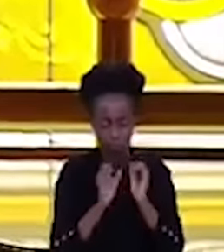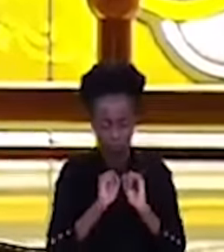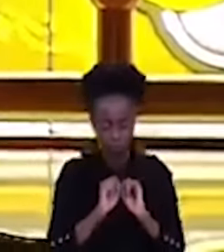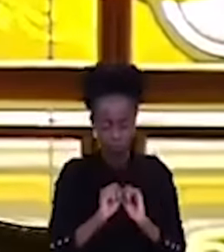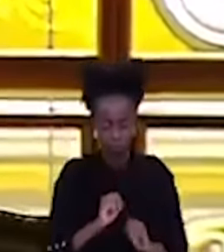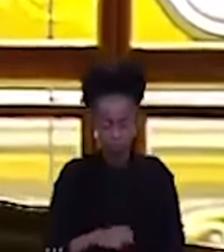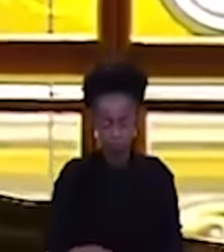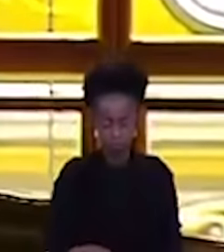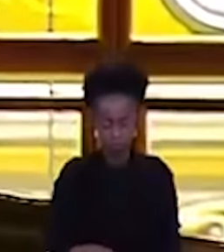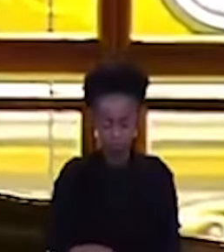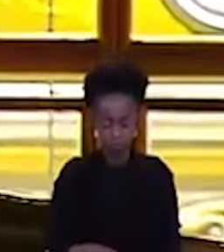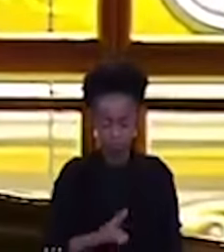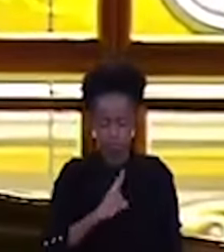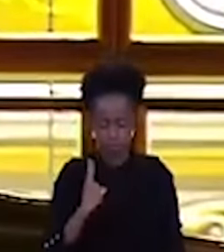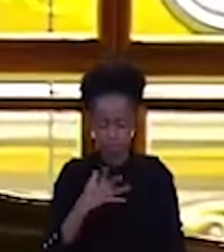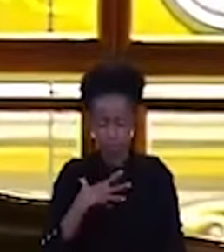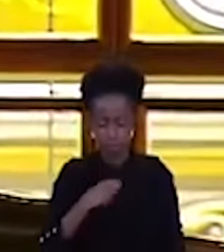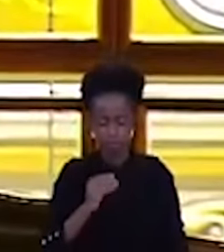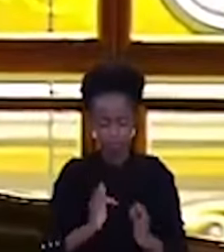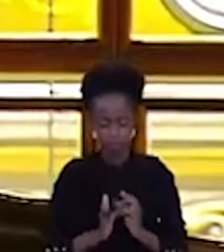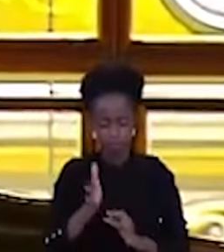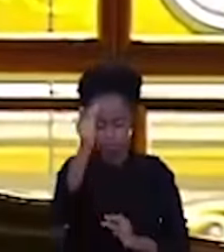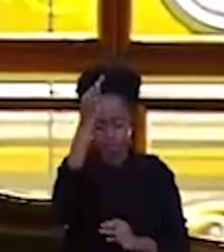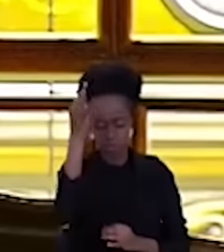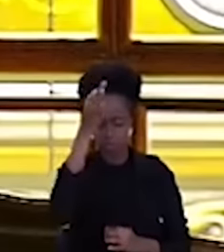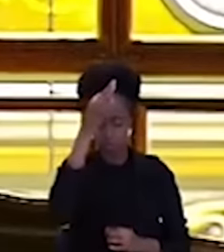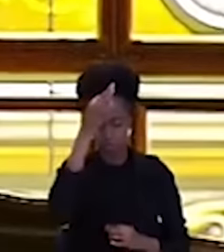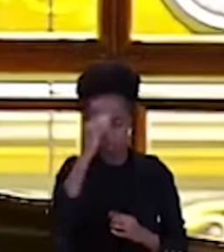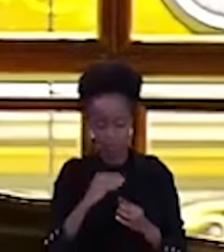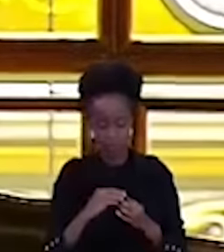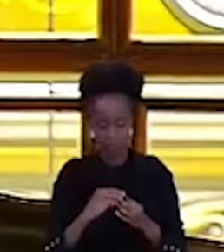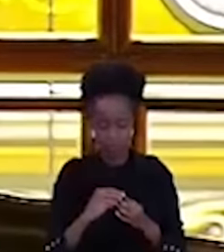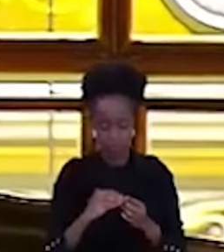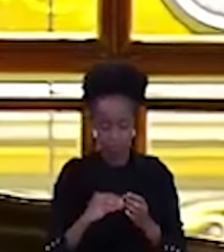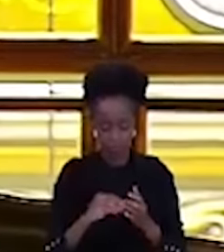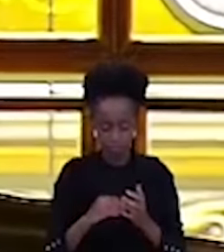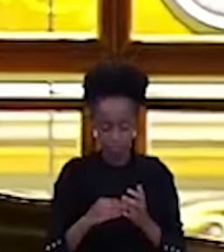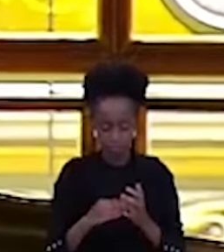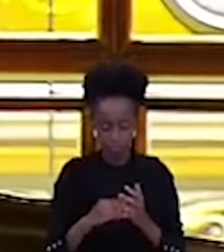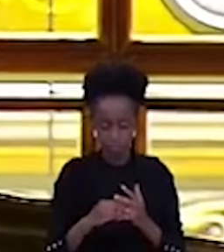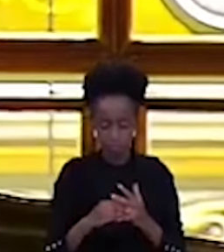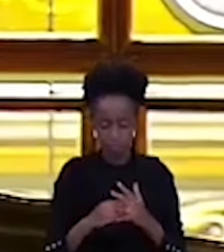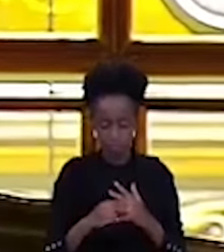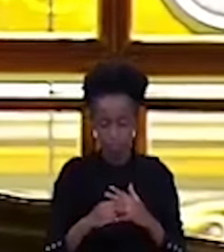amiga, em nome do Filho e do Espírito Santo, esta aliança no seu dedo.